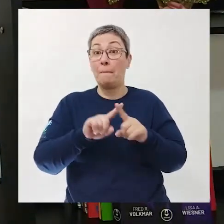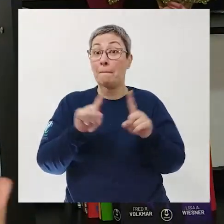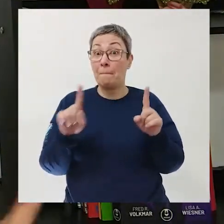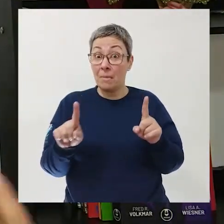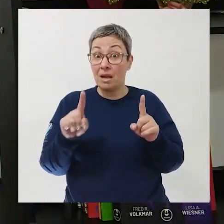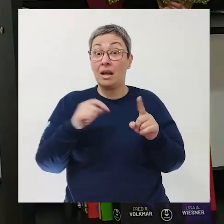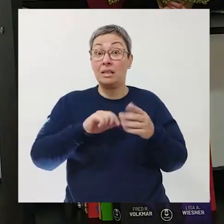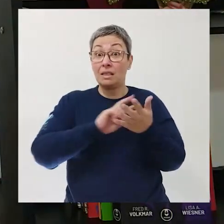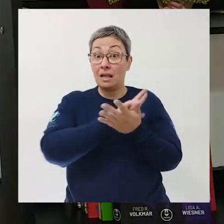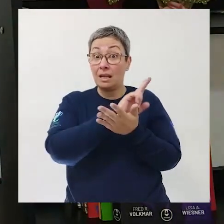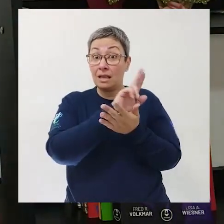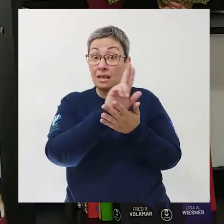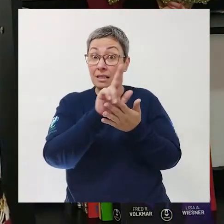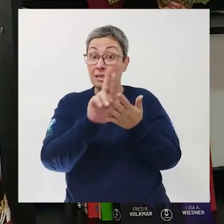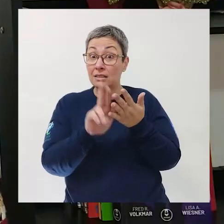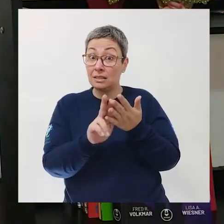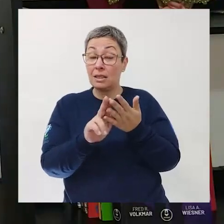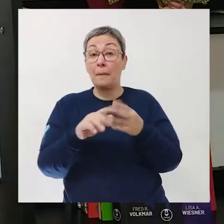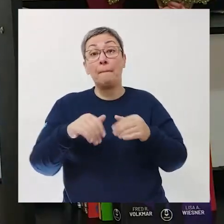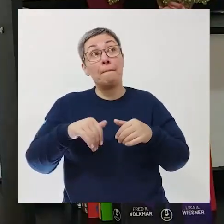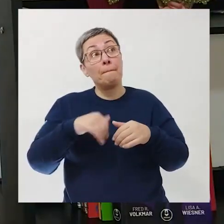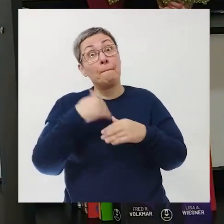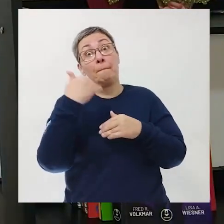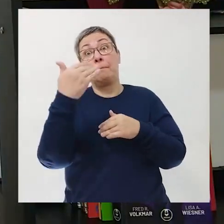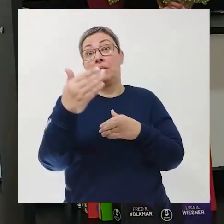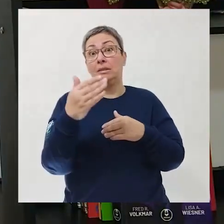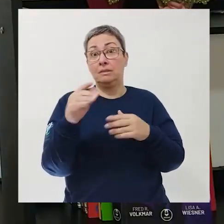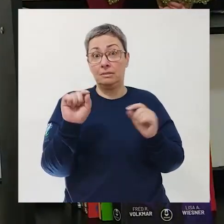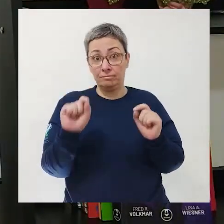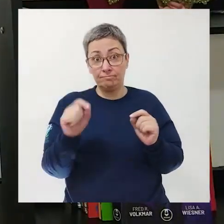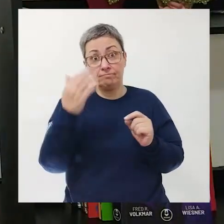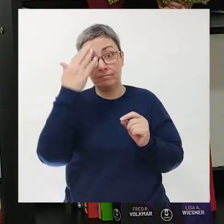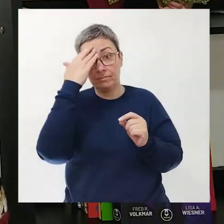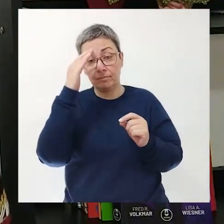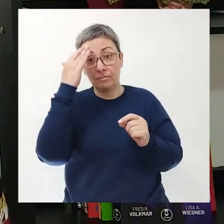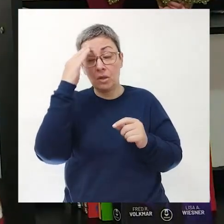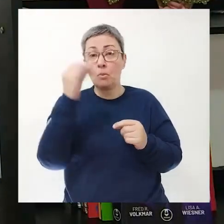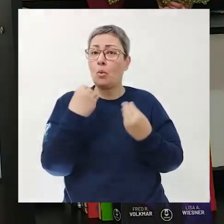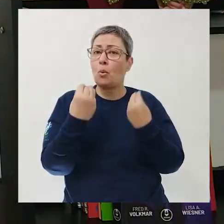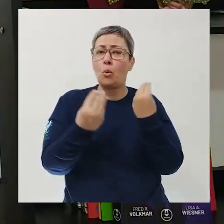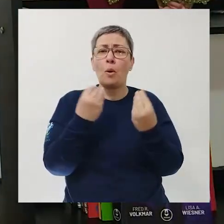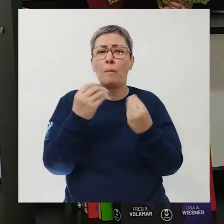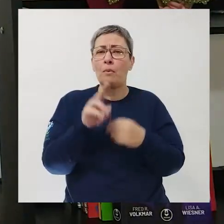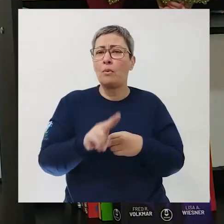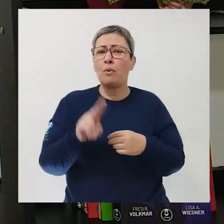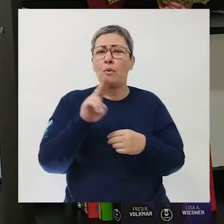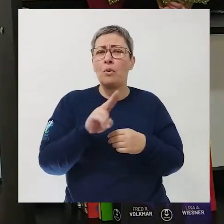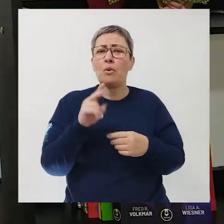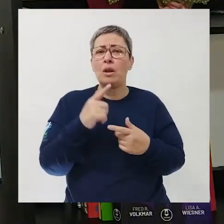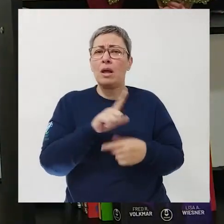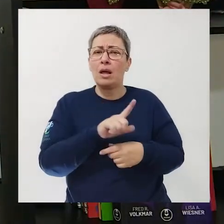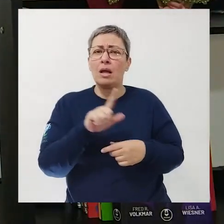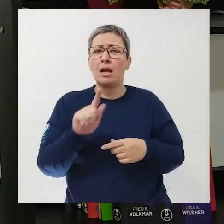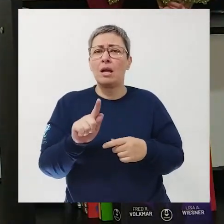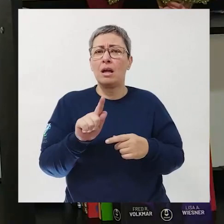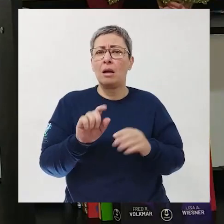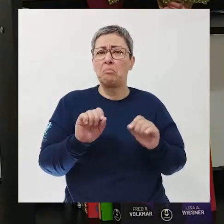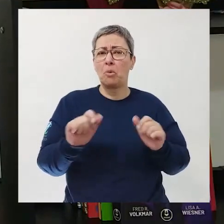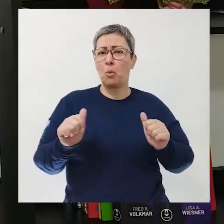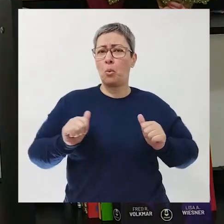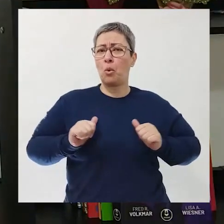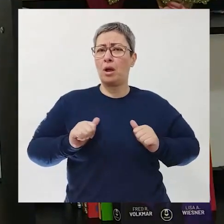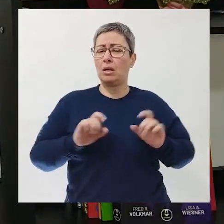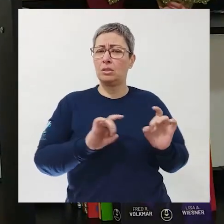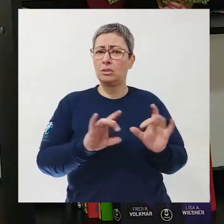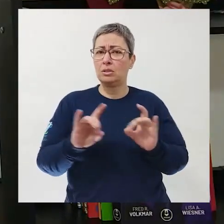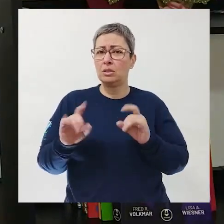a diversidade que vai muito além disso. Vocês me entendem? Como é que a gente poderia utilizar uma linguagem neutra em nosso dia a dia, né?